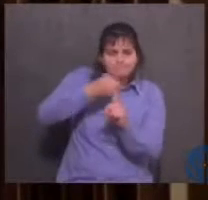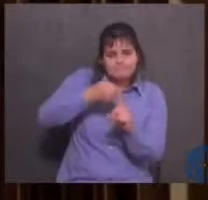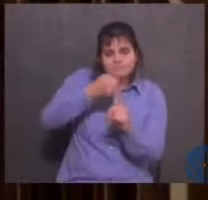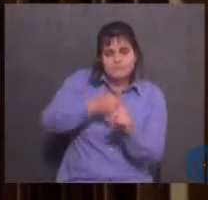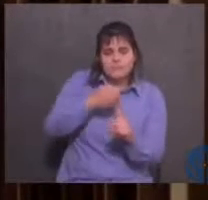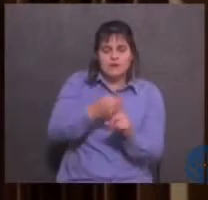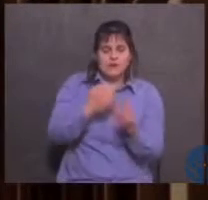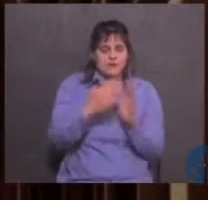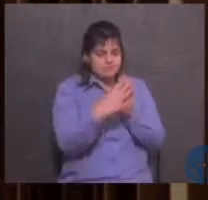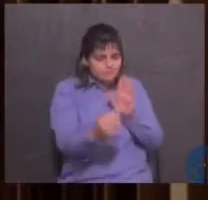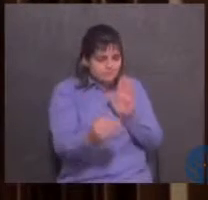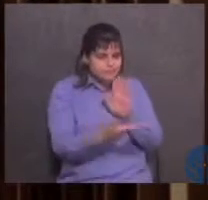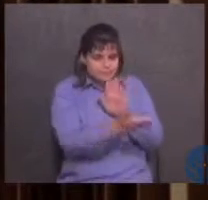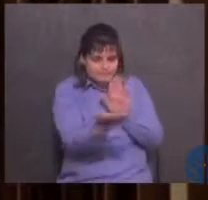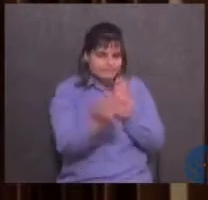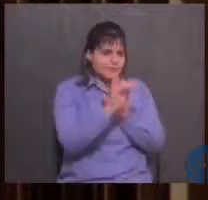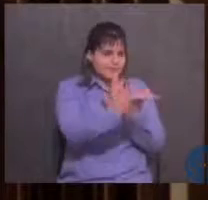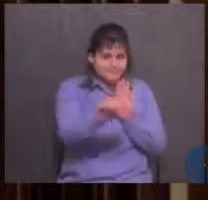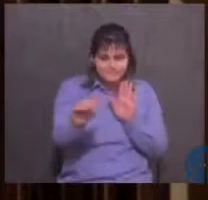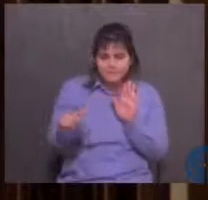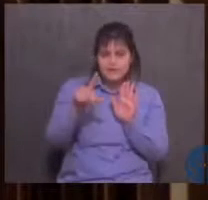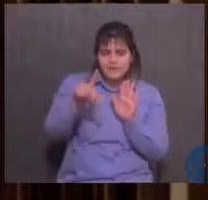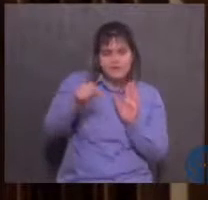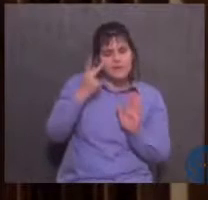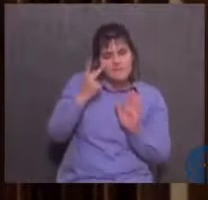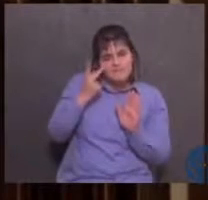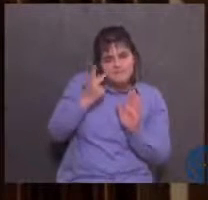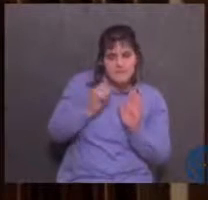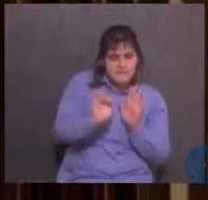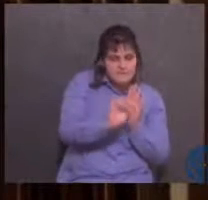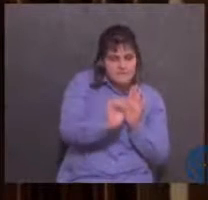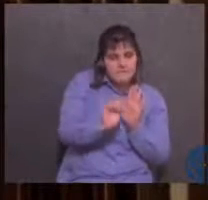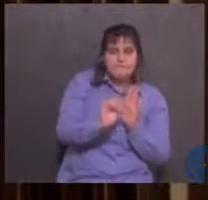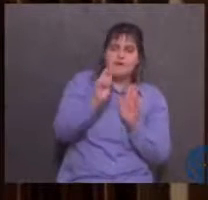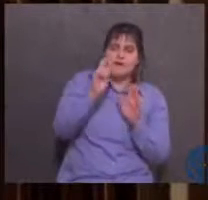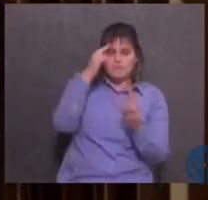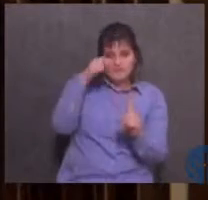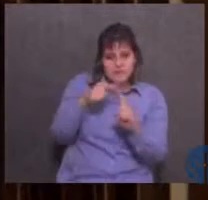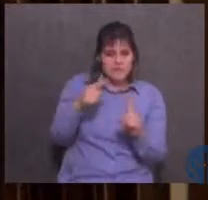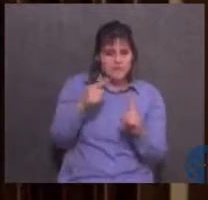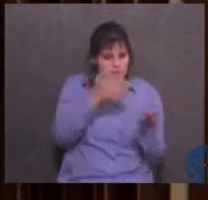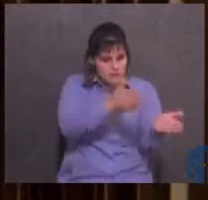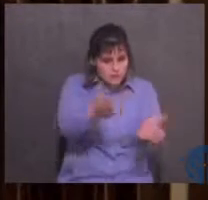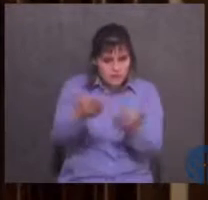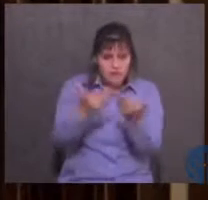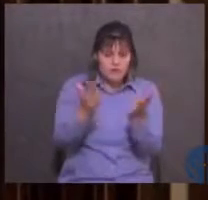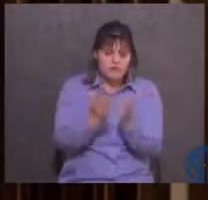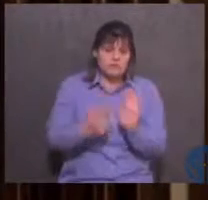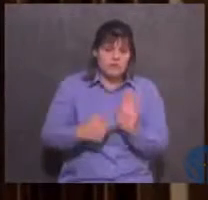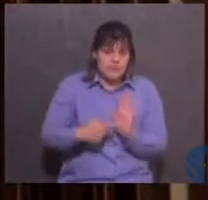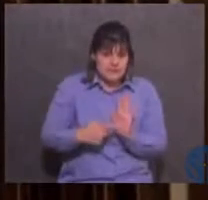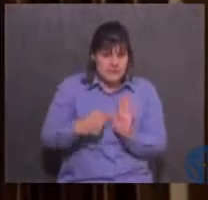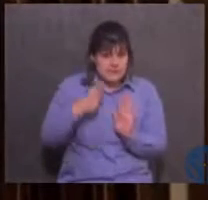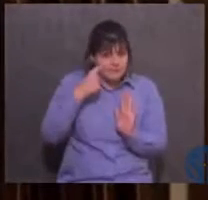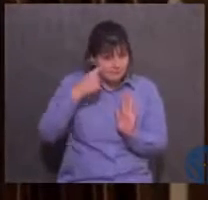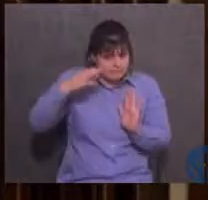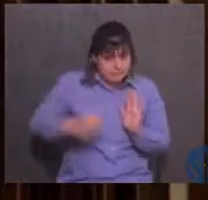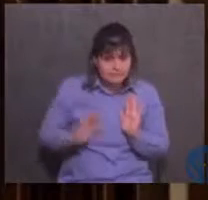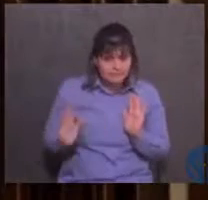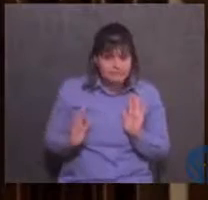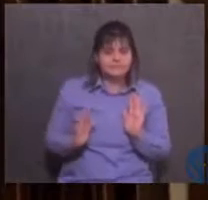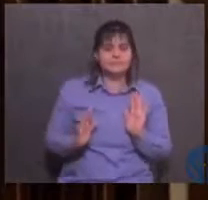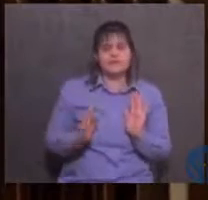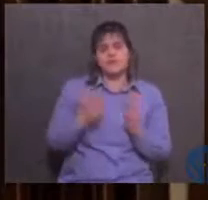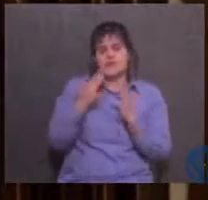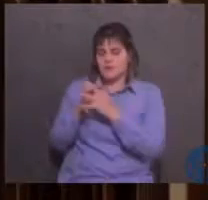della parola e dedicano la loro vita a servizio di tutti, specialmente dei più fragili e vulnerabili.